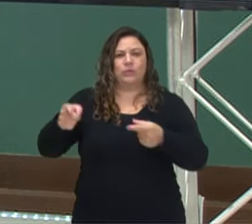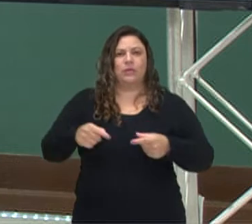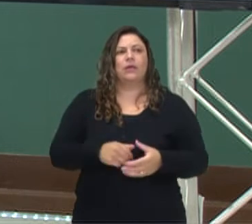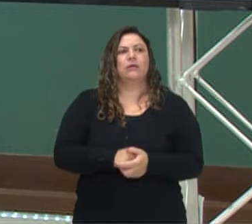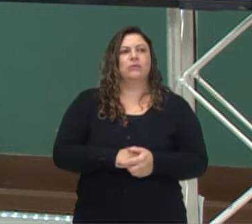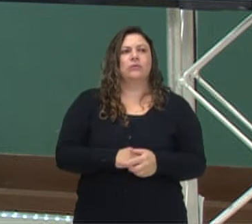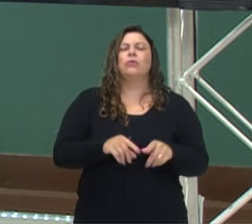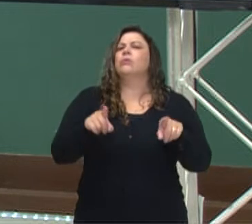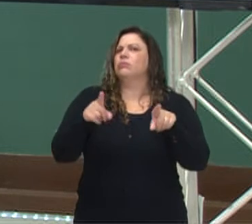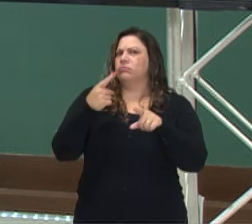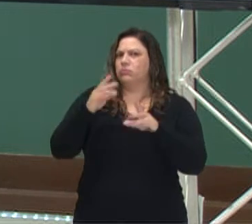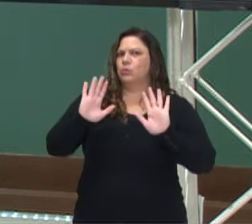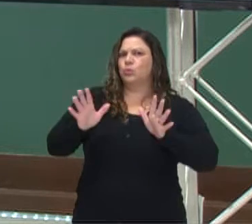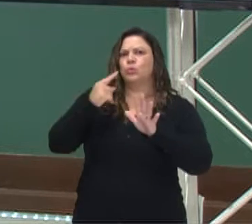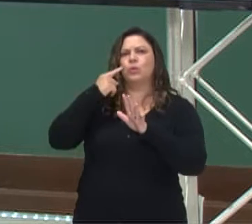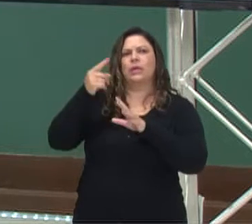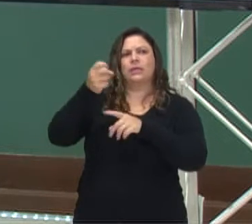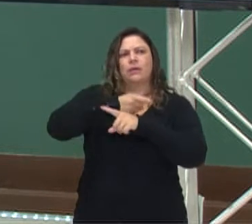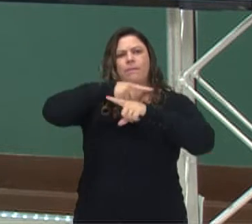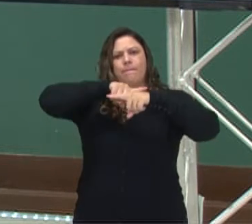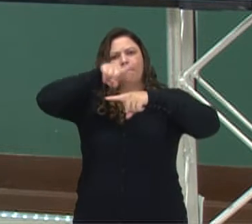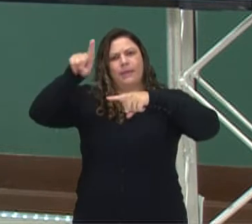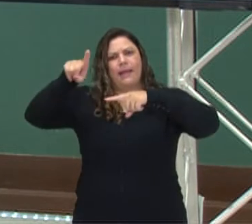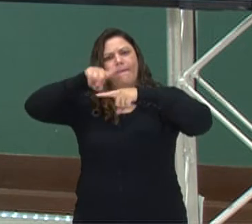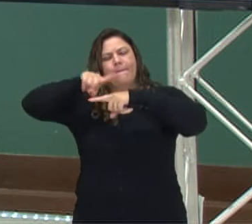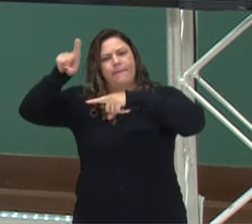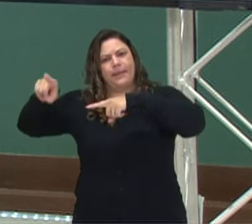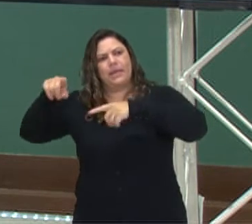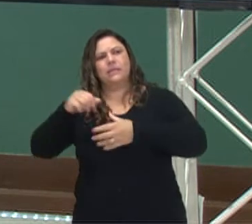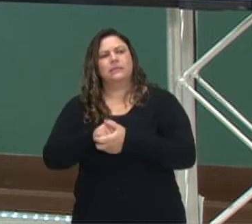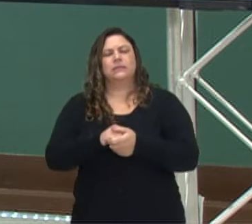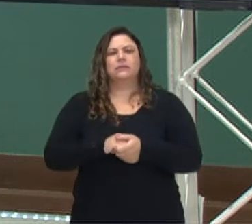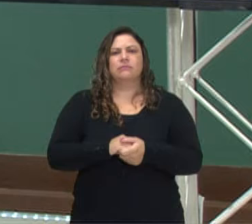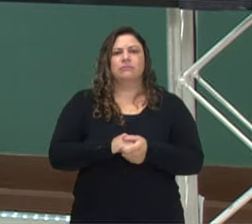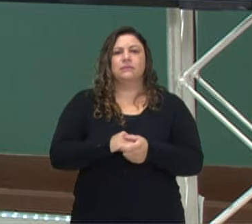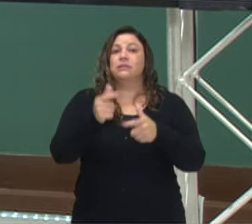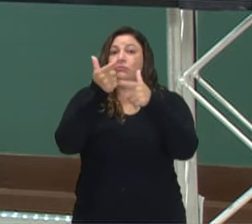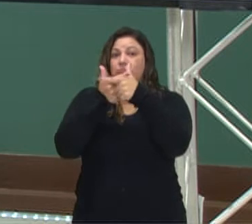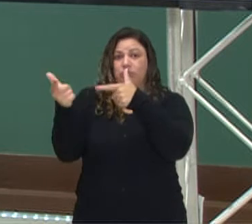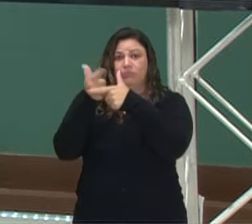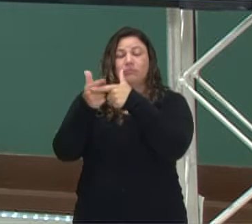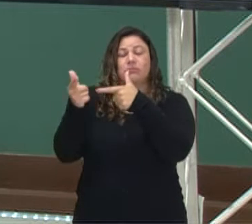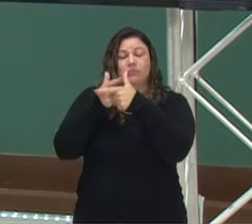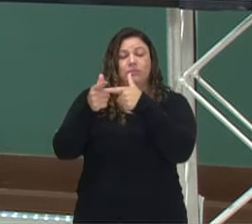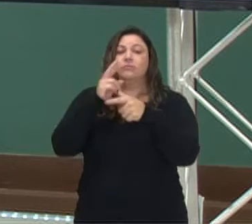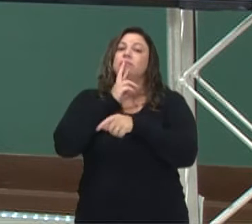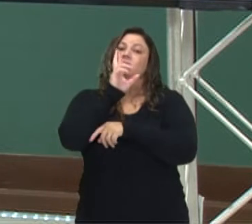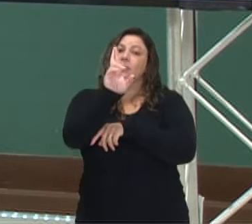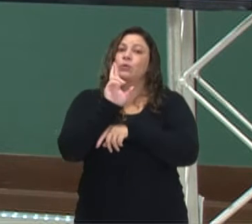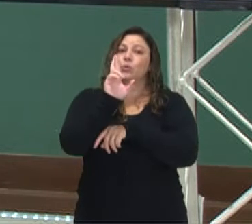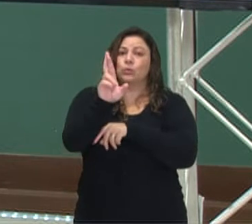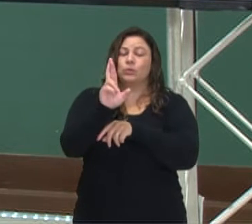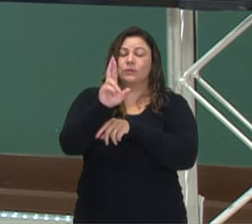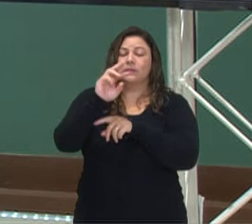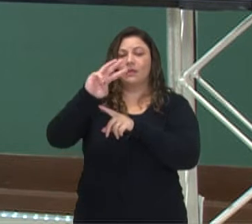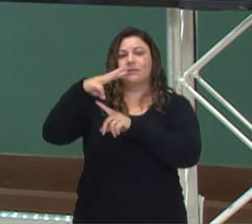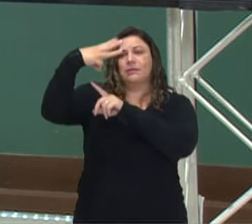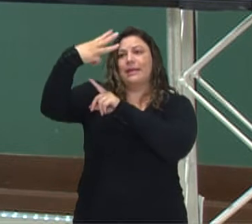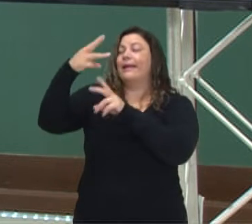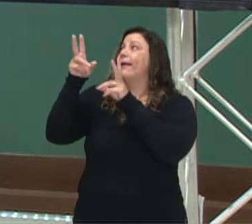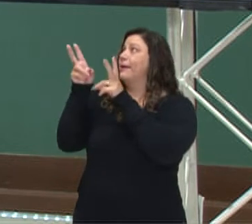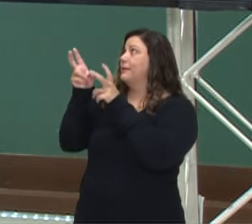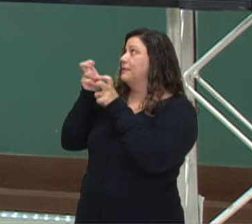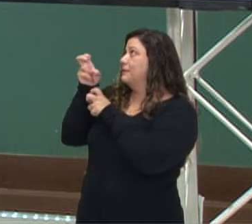está distribuído, então eu recolhi e fiz a divisão internamente. Aí o resultado eu elevei ao cubo,